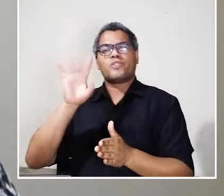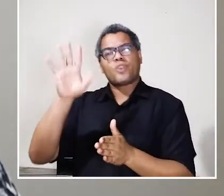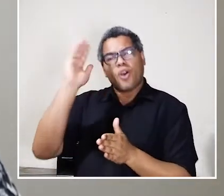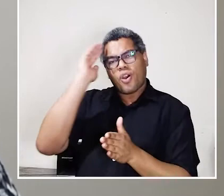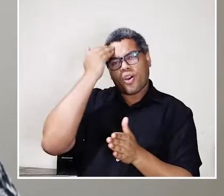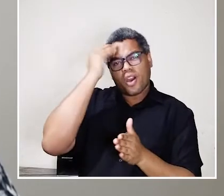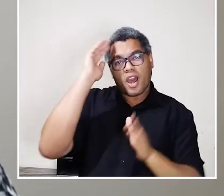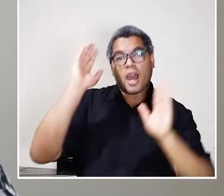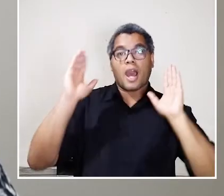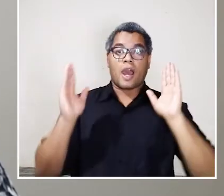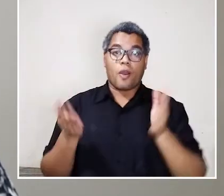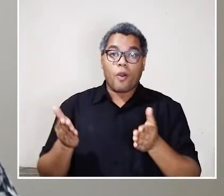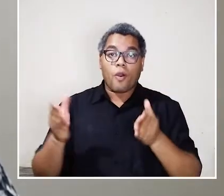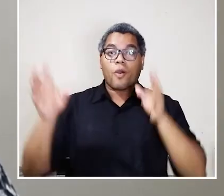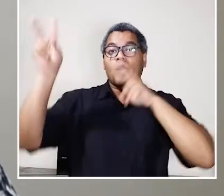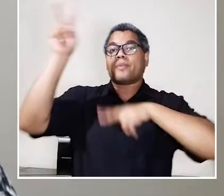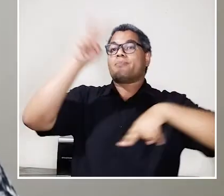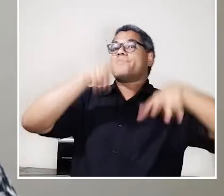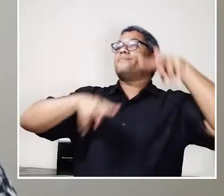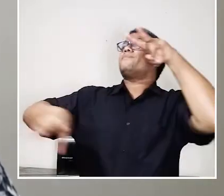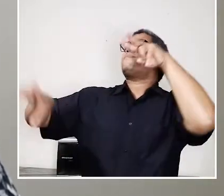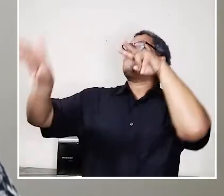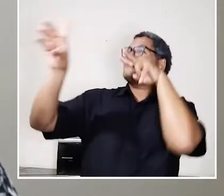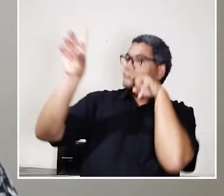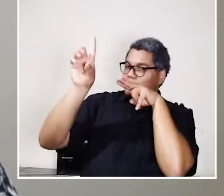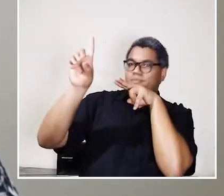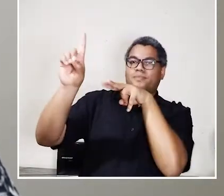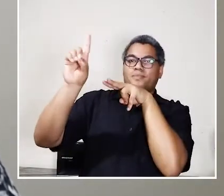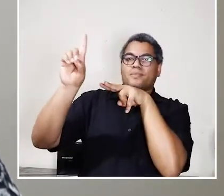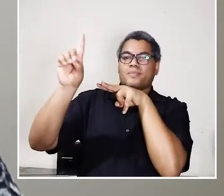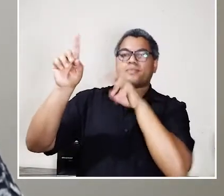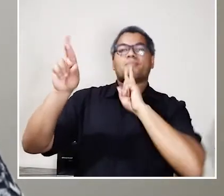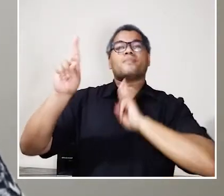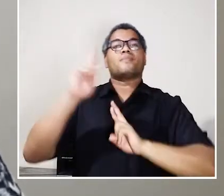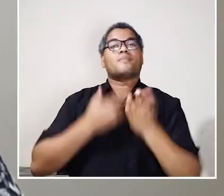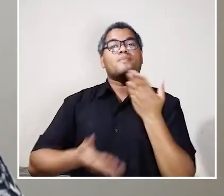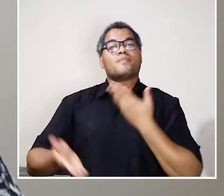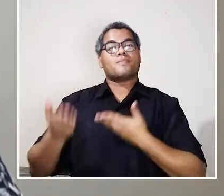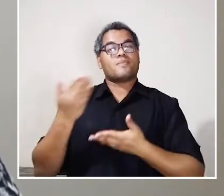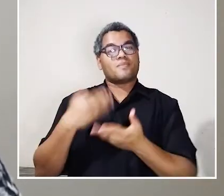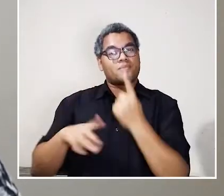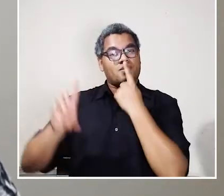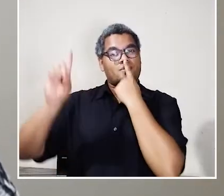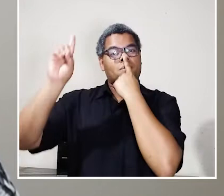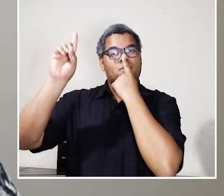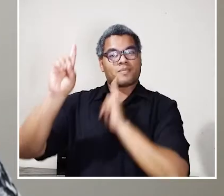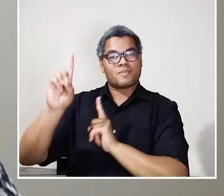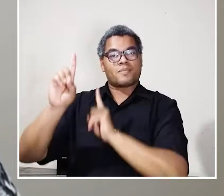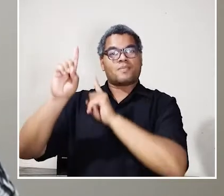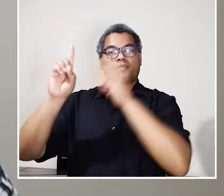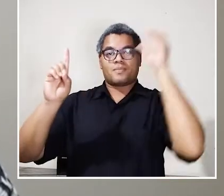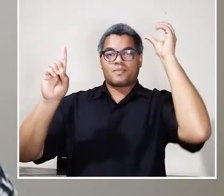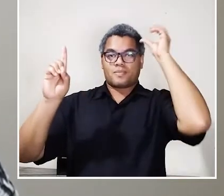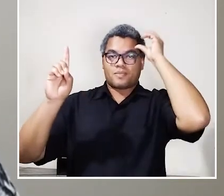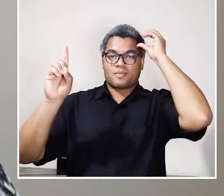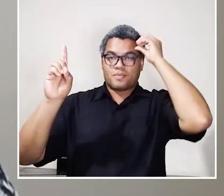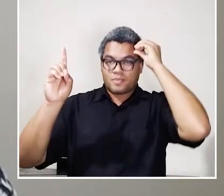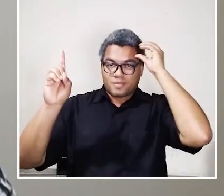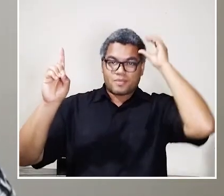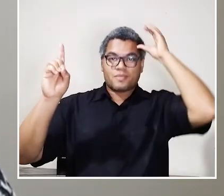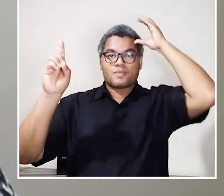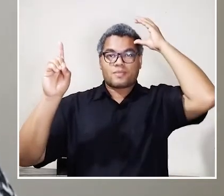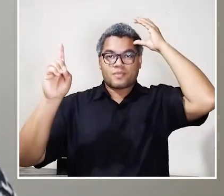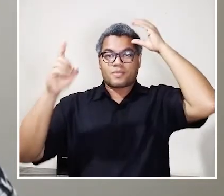ouvir, agora os meus olhos te veem. Um relacionamento muito mais íntimo,